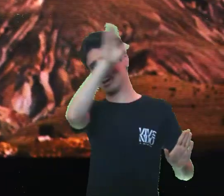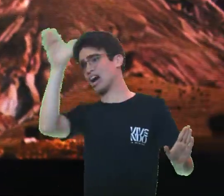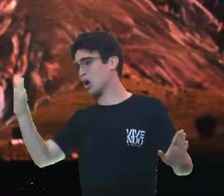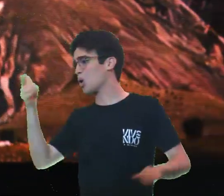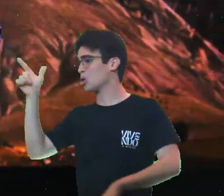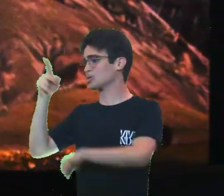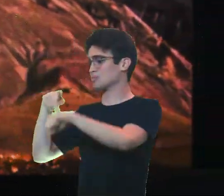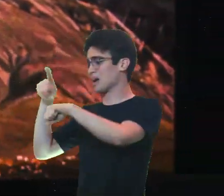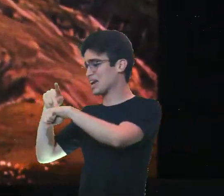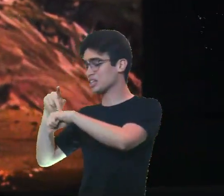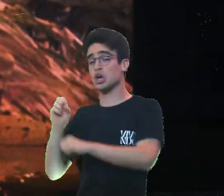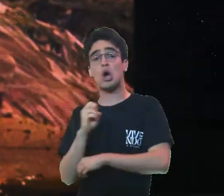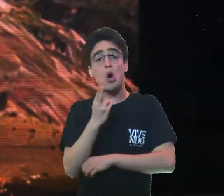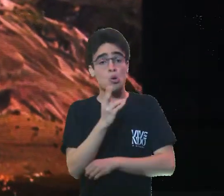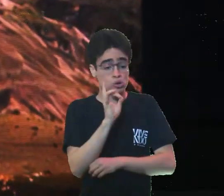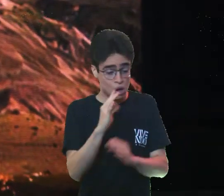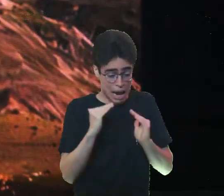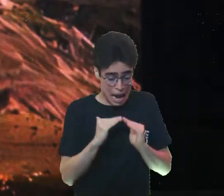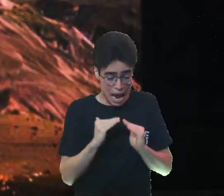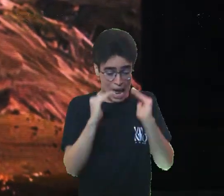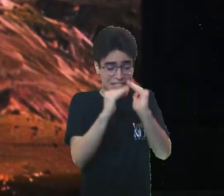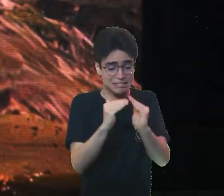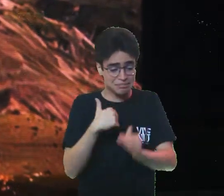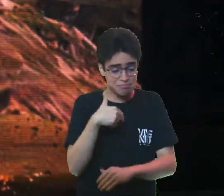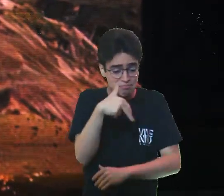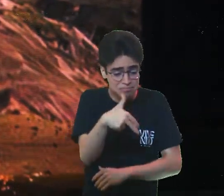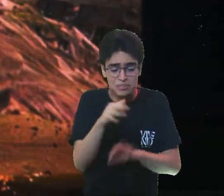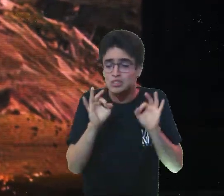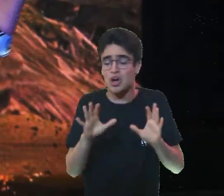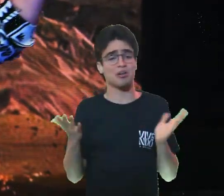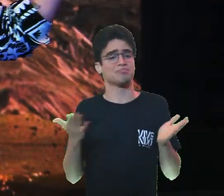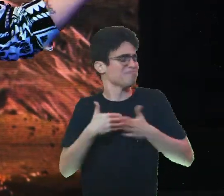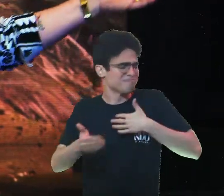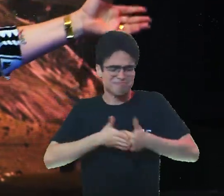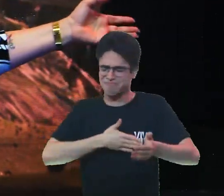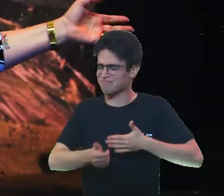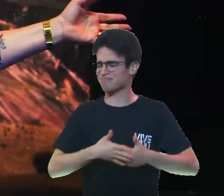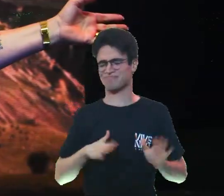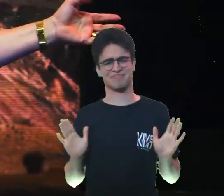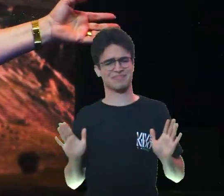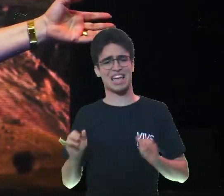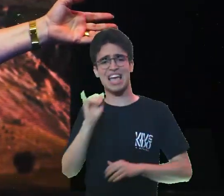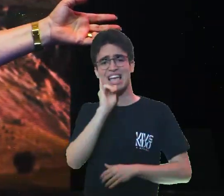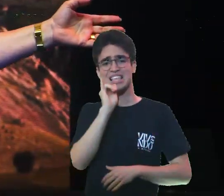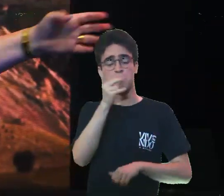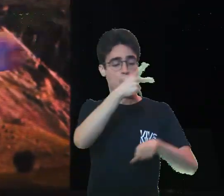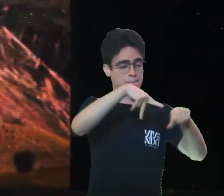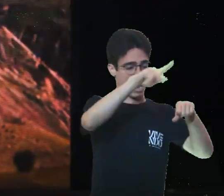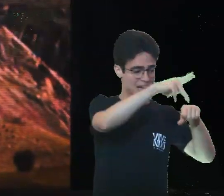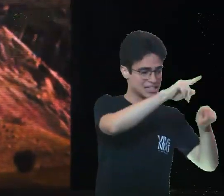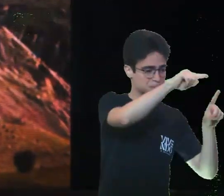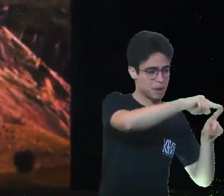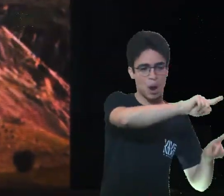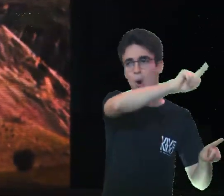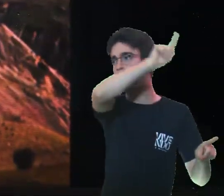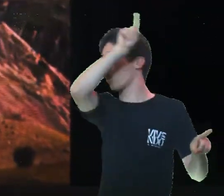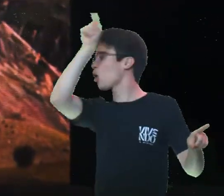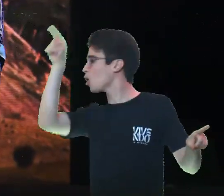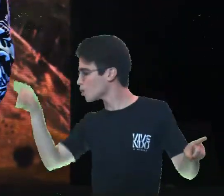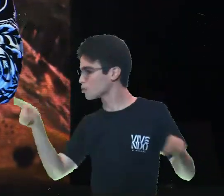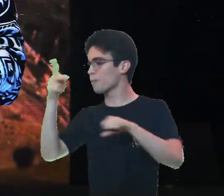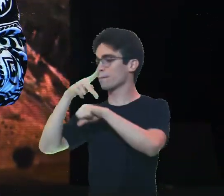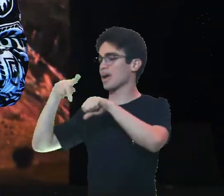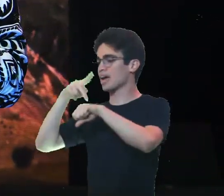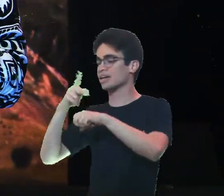alguém que vai atravessar a rua. Não me importa se eu vou atravessar de um país para o outro ou eu vou ter que olhar